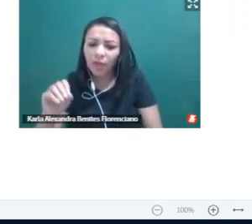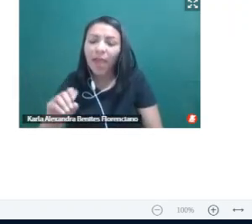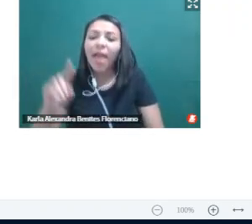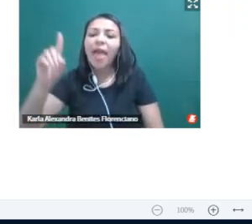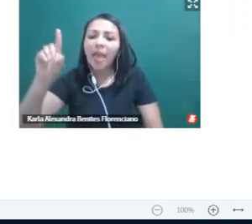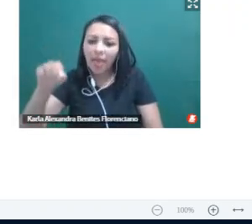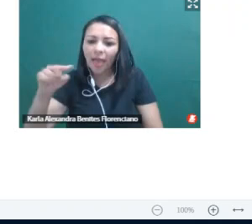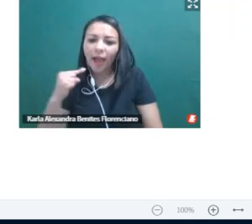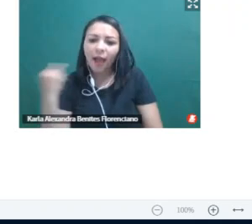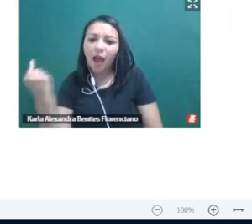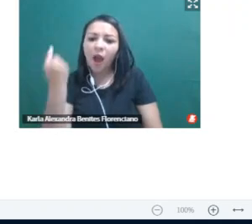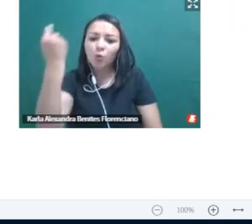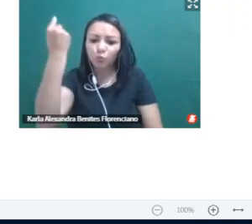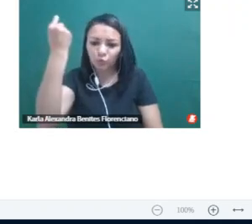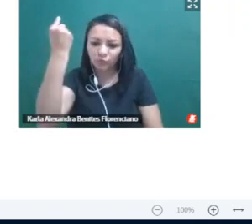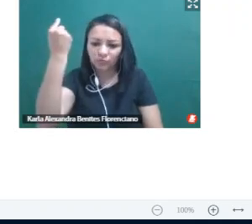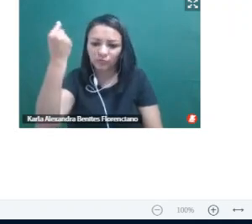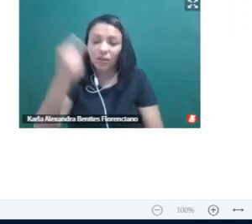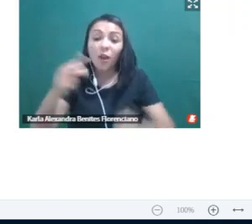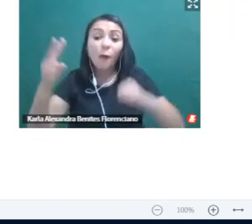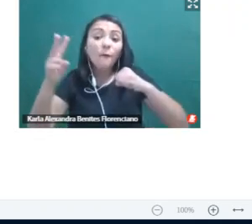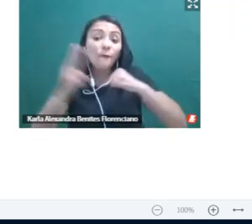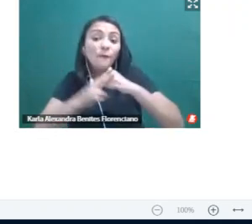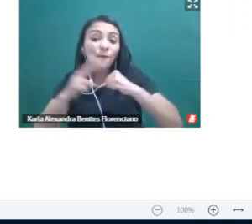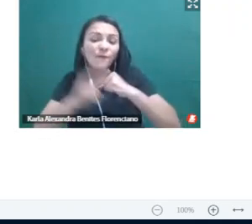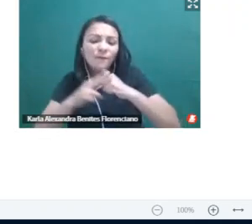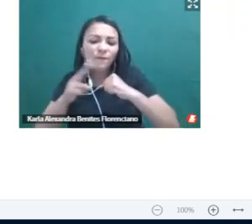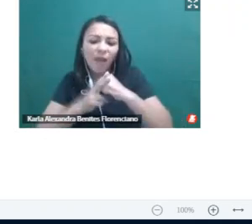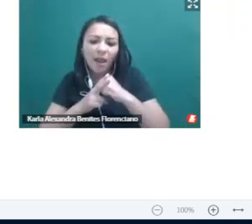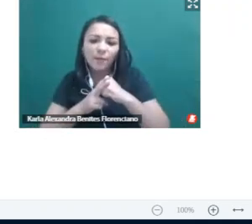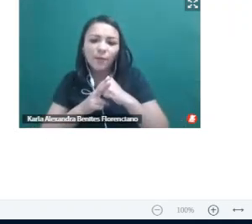o verbo de ligação ser.